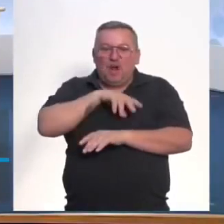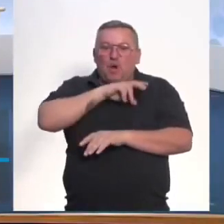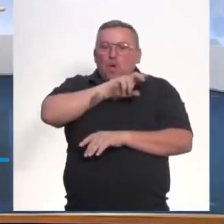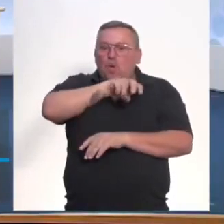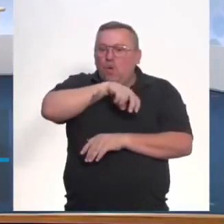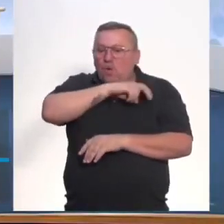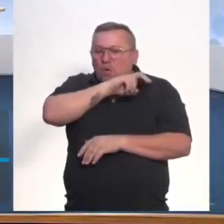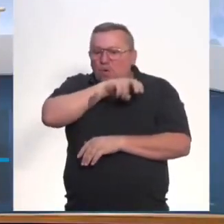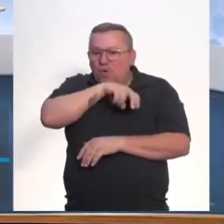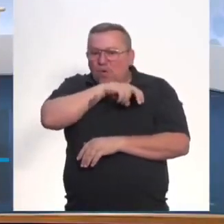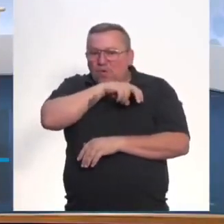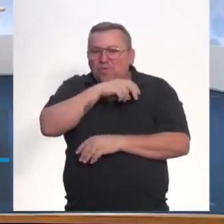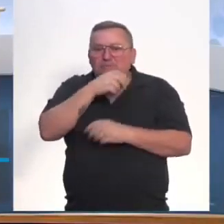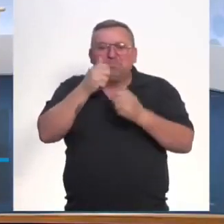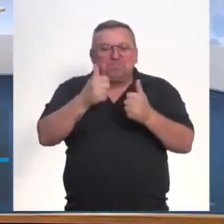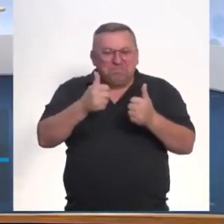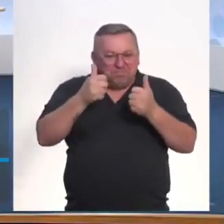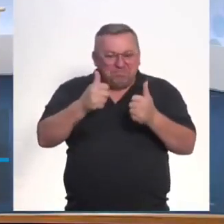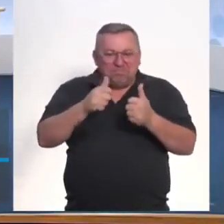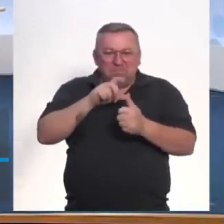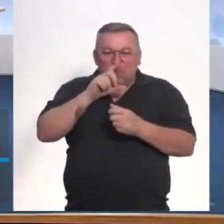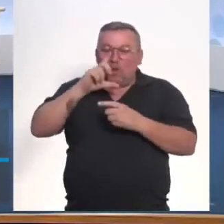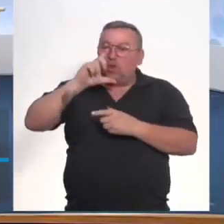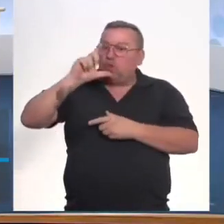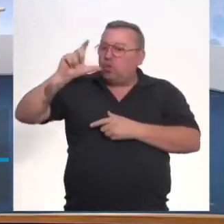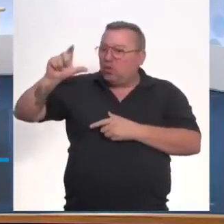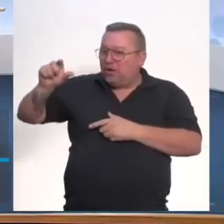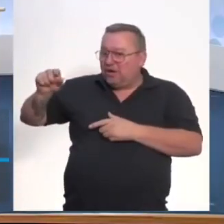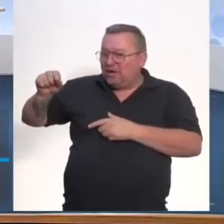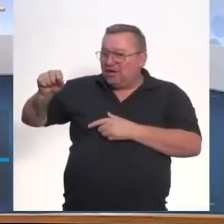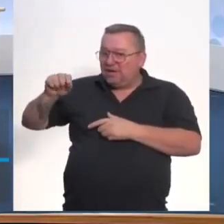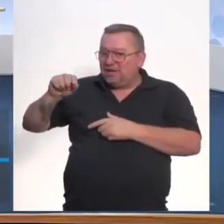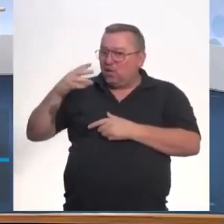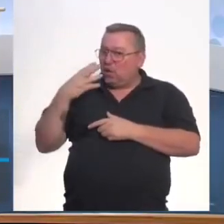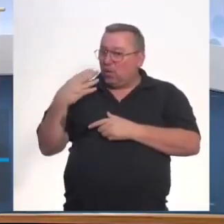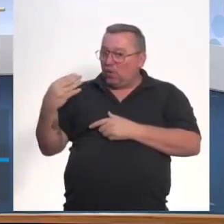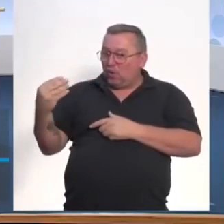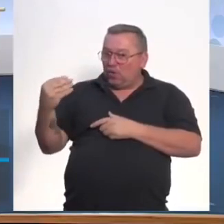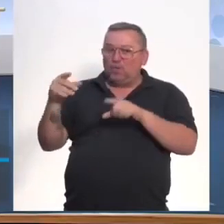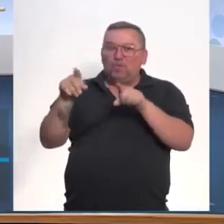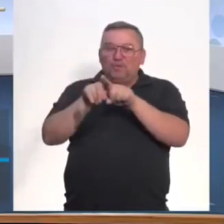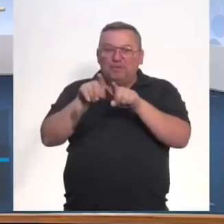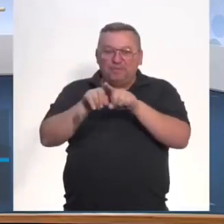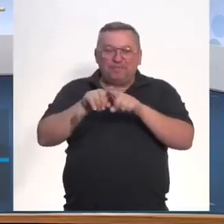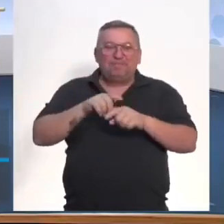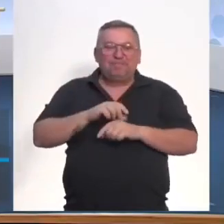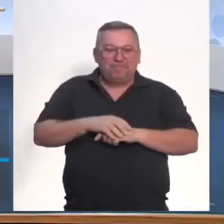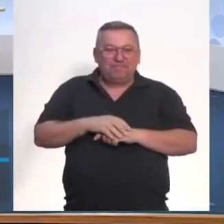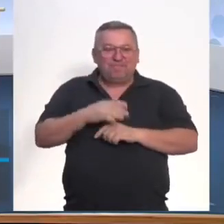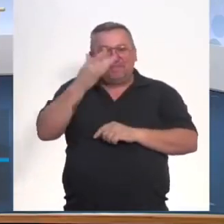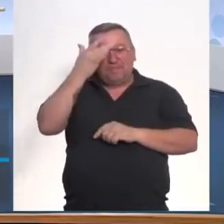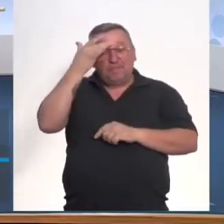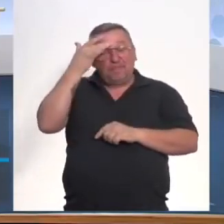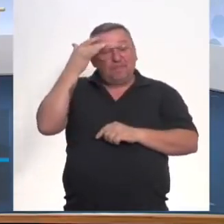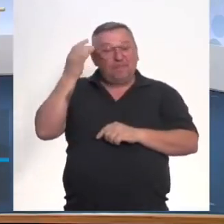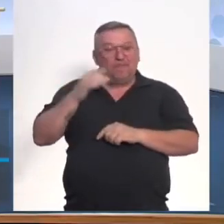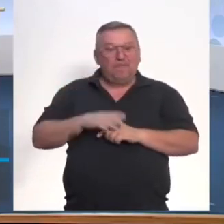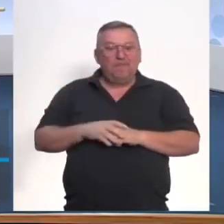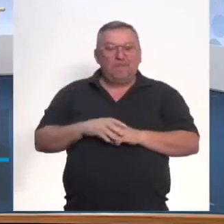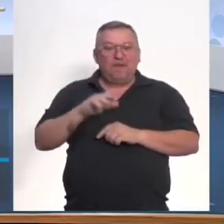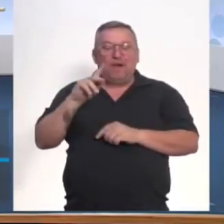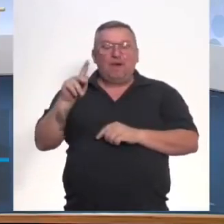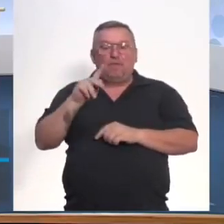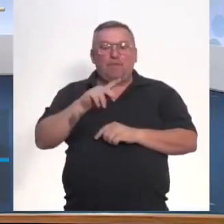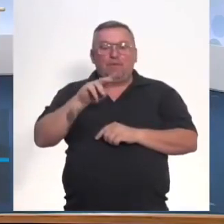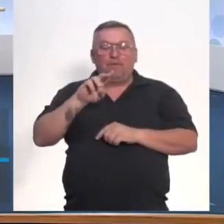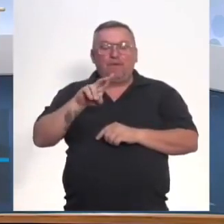Cobra. Muito bem, amores. Tucano. Lobo-guará. Lobo-guará na cidade. Muito bem Cavalo. lembrado. Ó, a Provaléria.